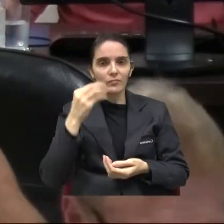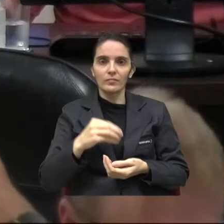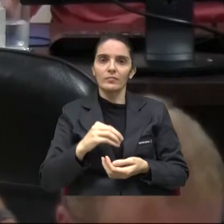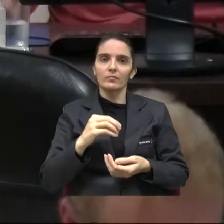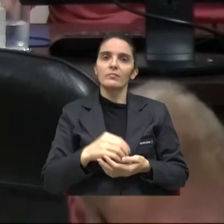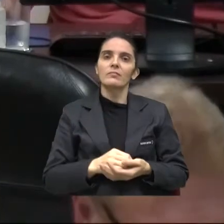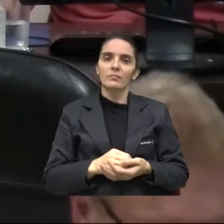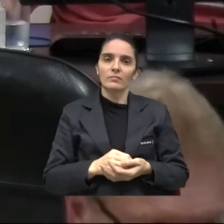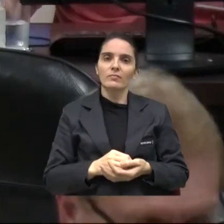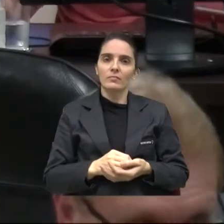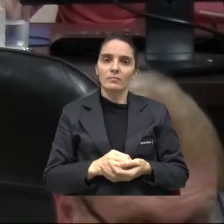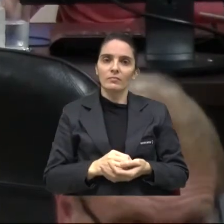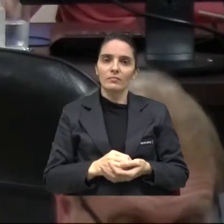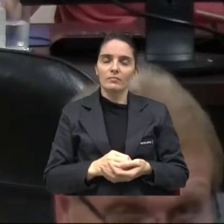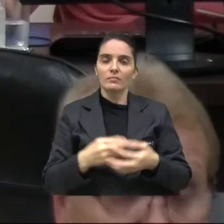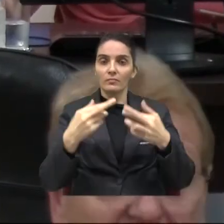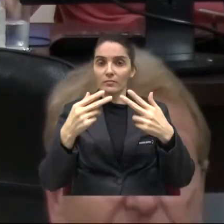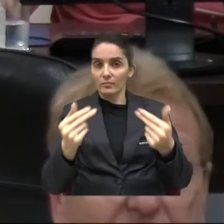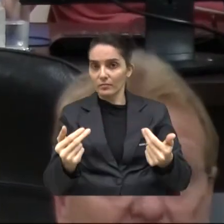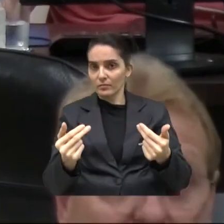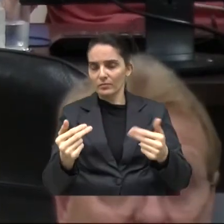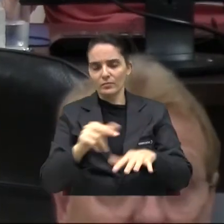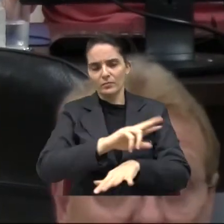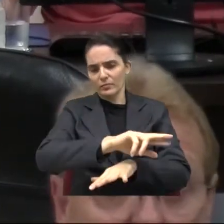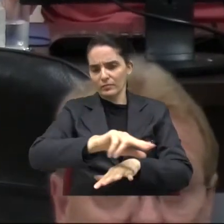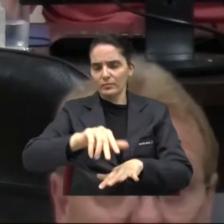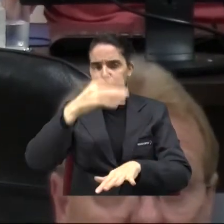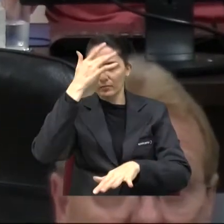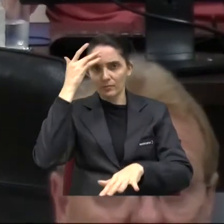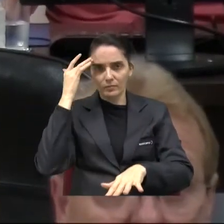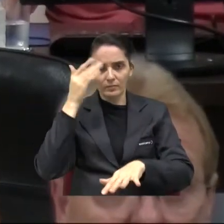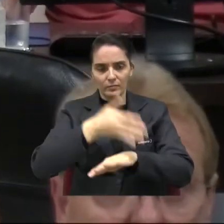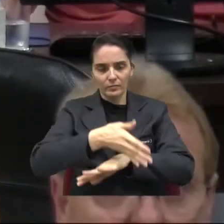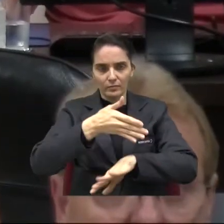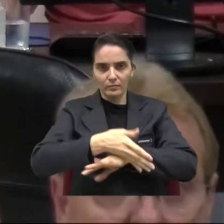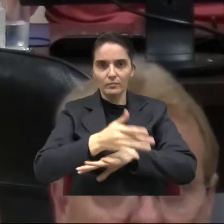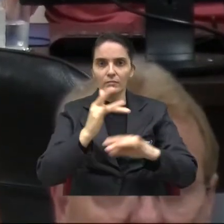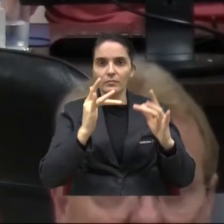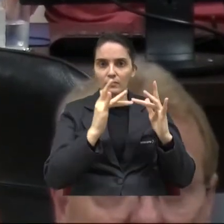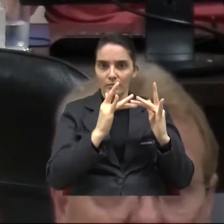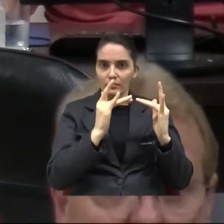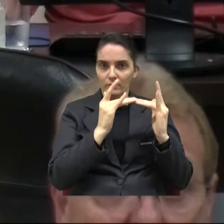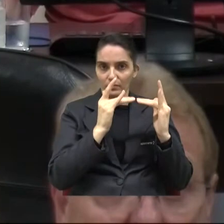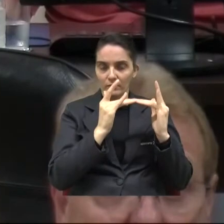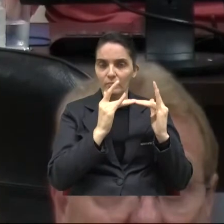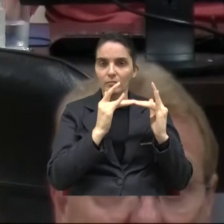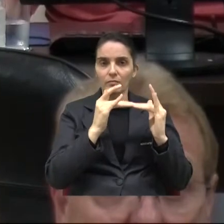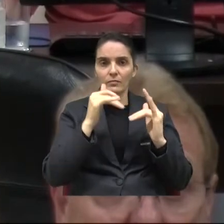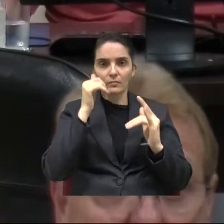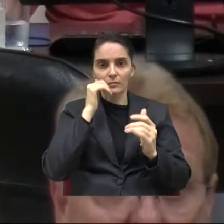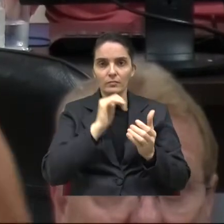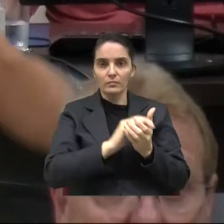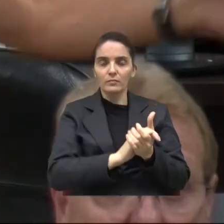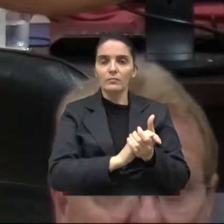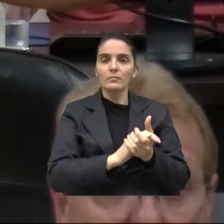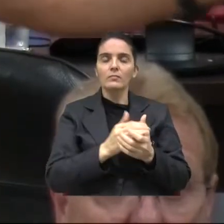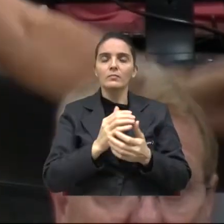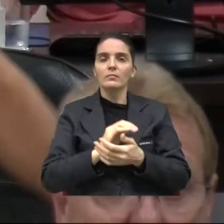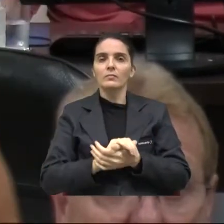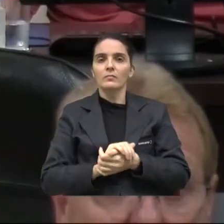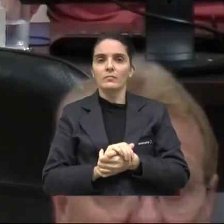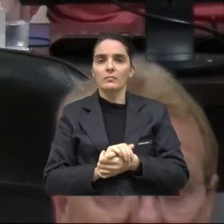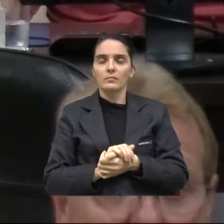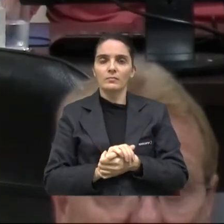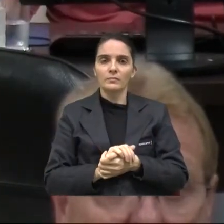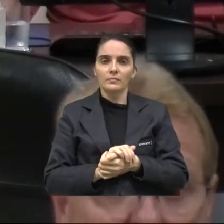Como marcou a presença de muitas pessoas que compareceram naquele dia, eu lembro que na época várias pessoas compareceram ao velório, Flávio de Carvalho,